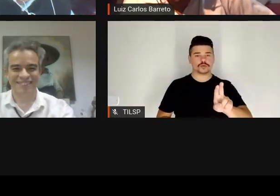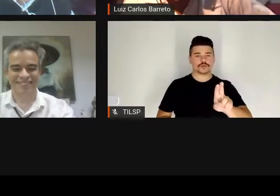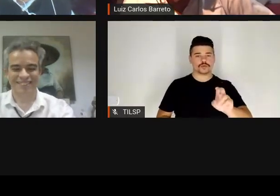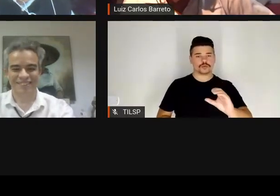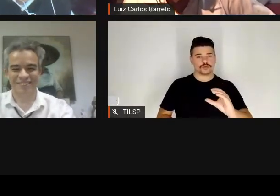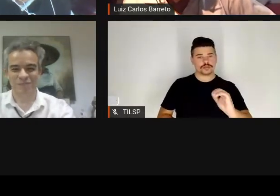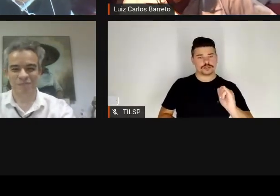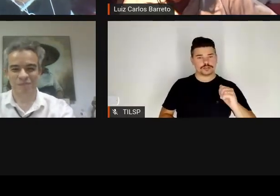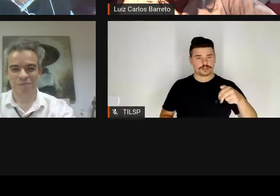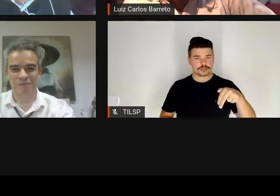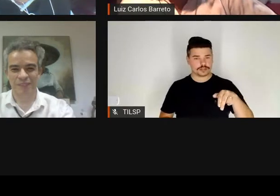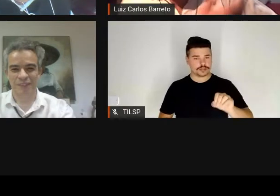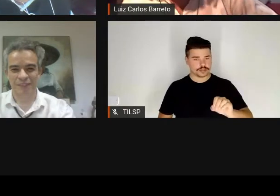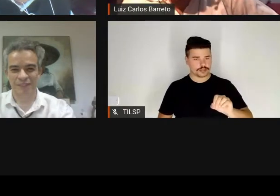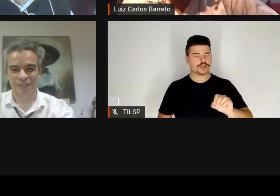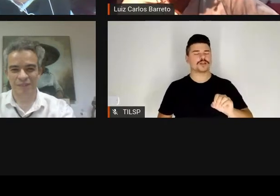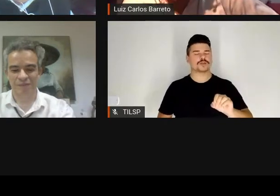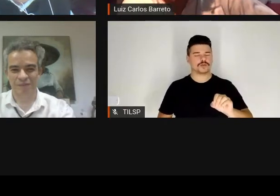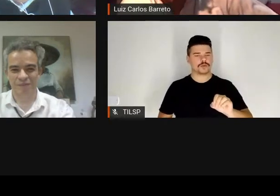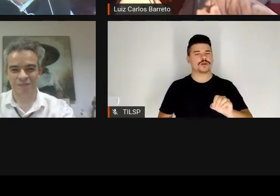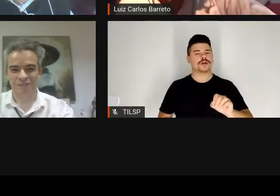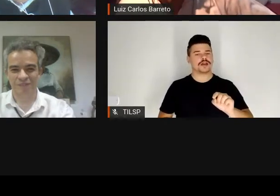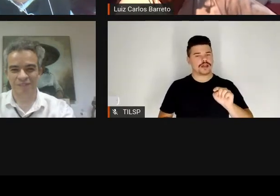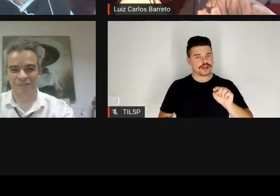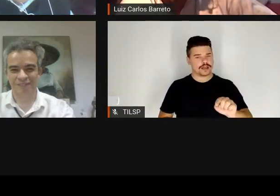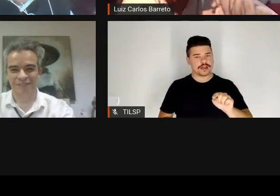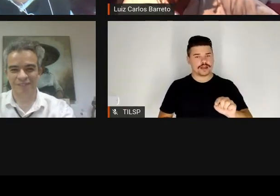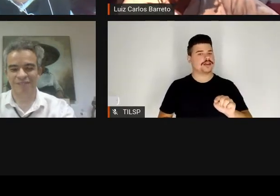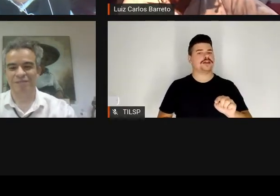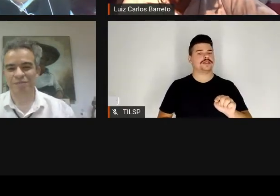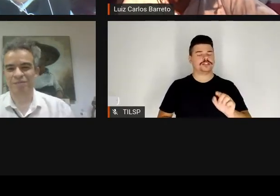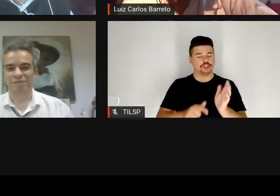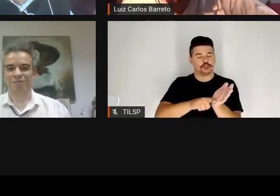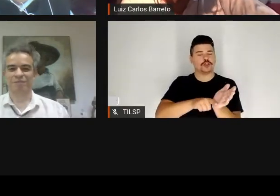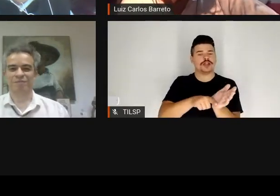antecede ao jornalismo. Nós,